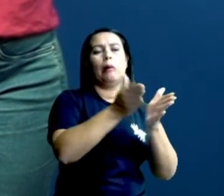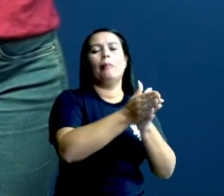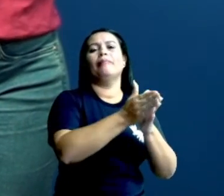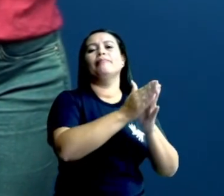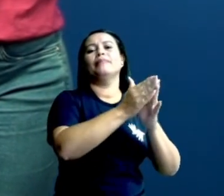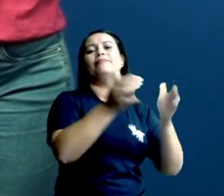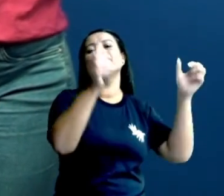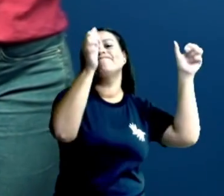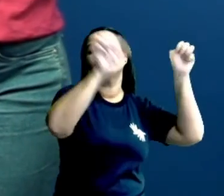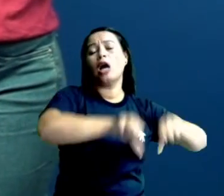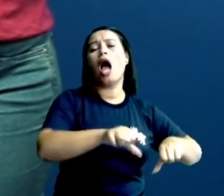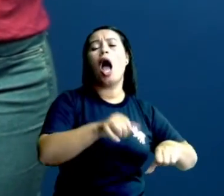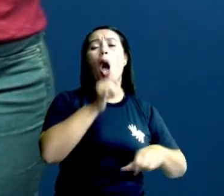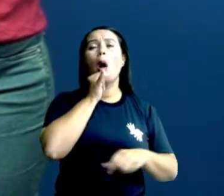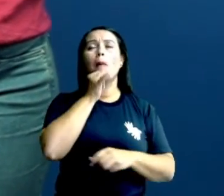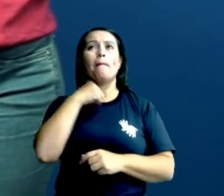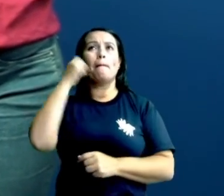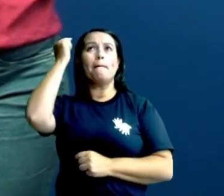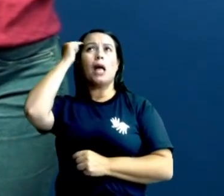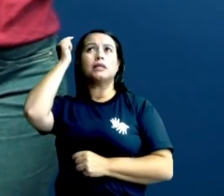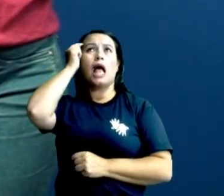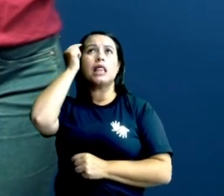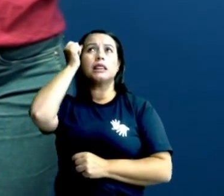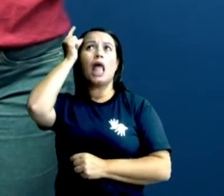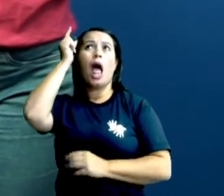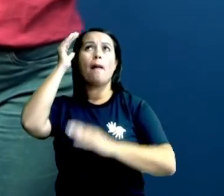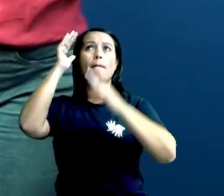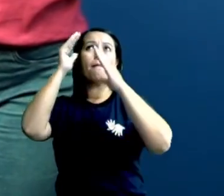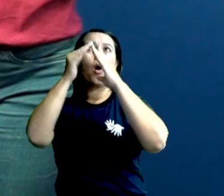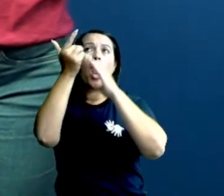de morar lá fora, num país totalmente